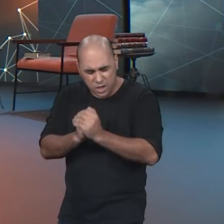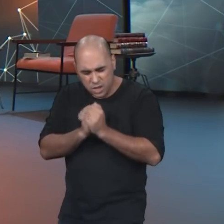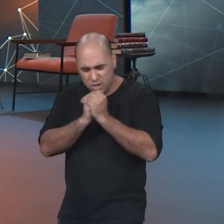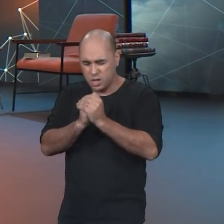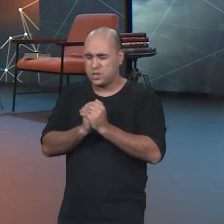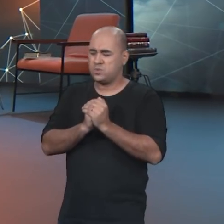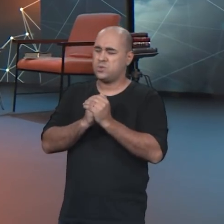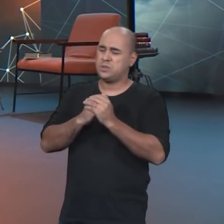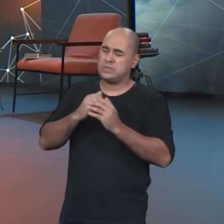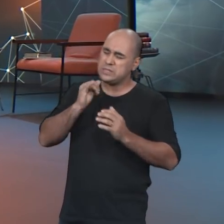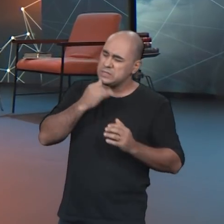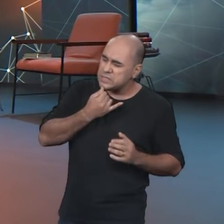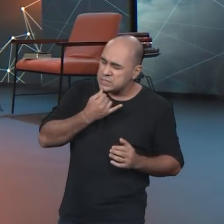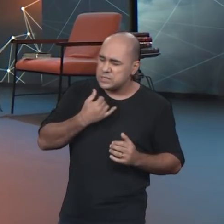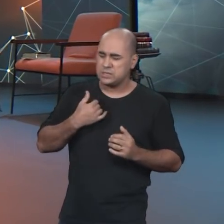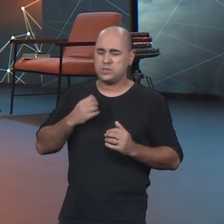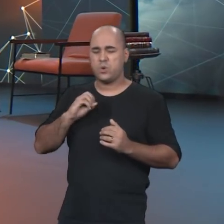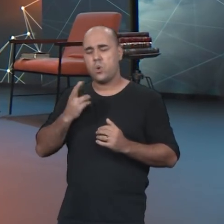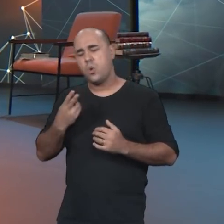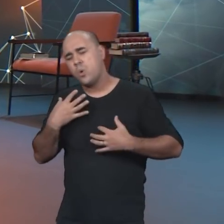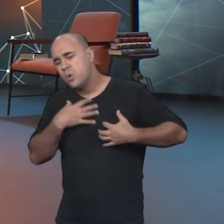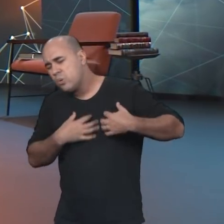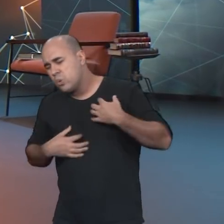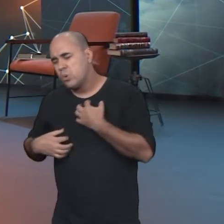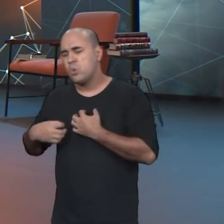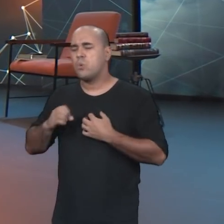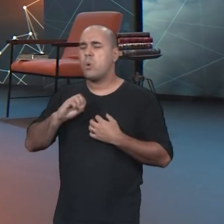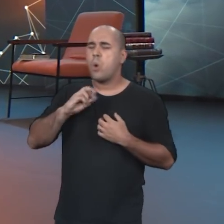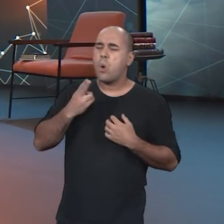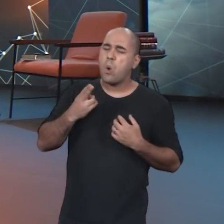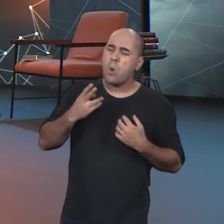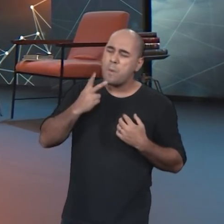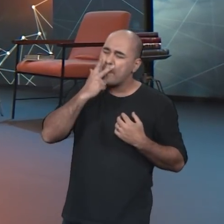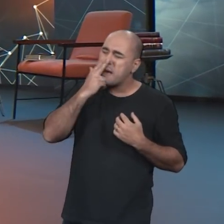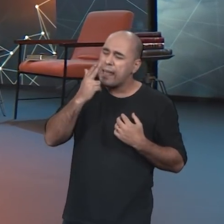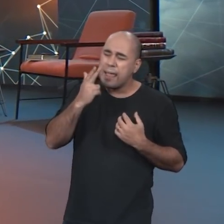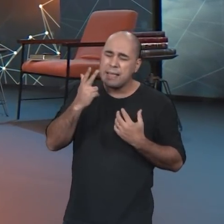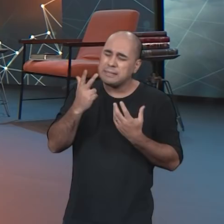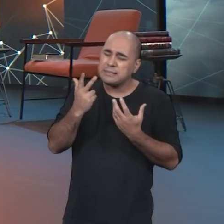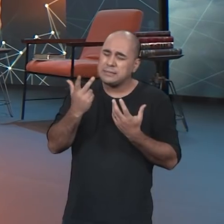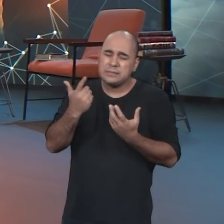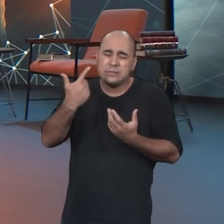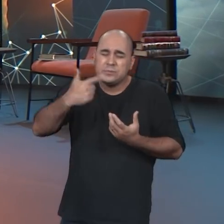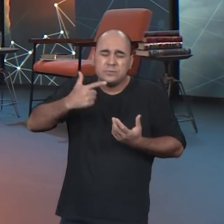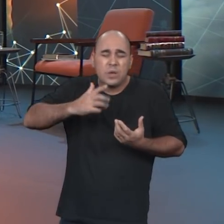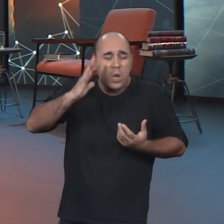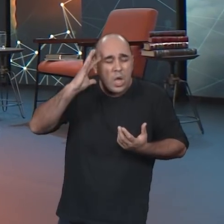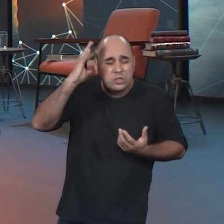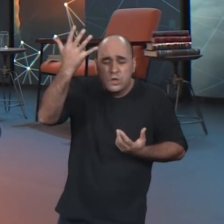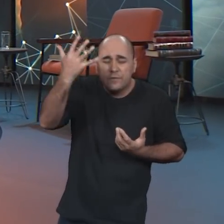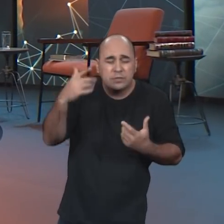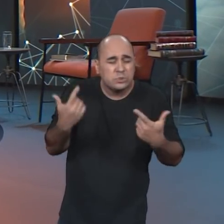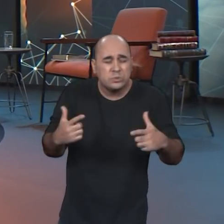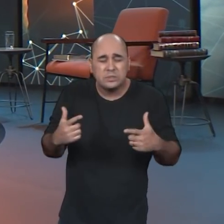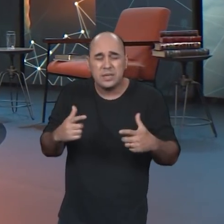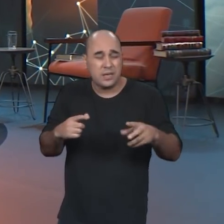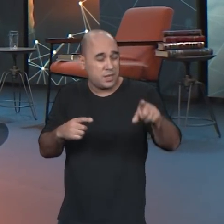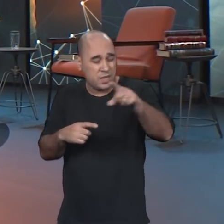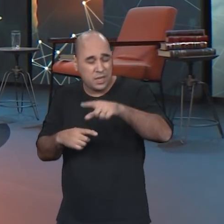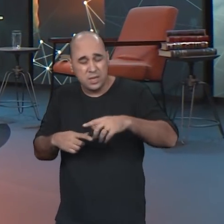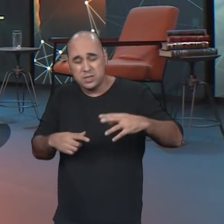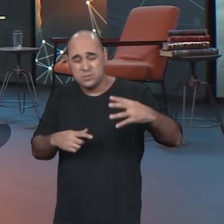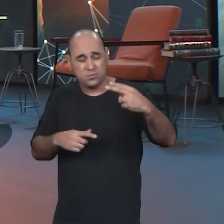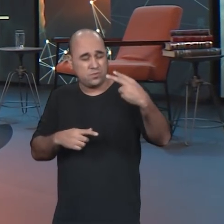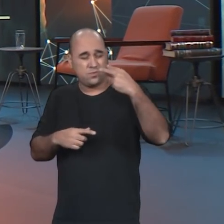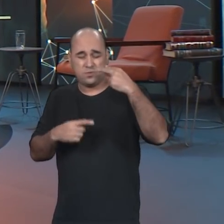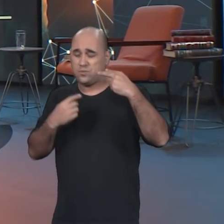desanimado, muitas vezes angustiado, muitas vezes sem ver luz no fim do túnel. Eles não estavam lá, mas o